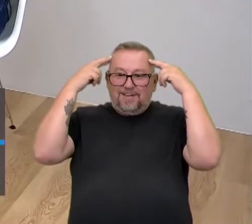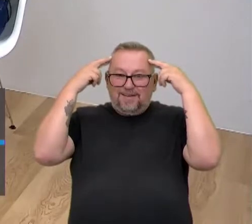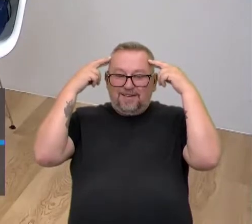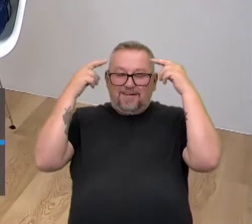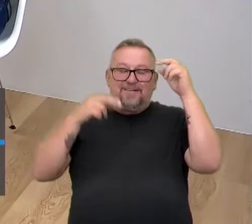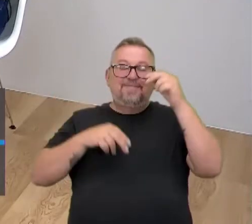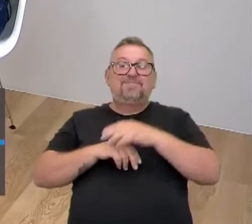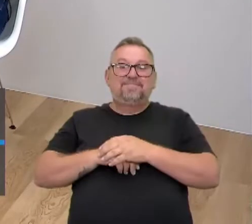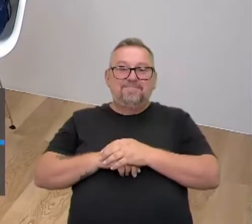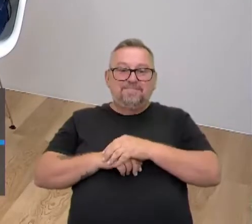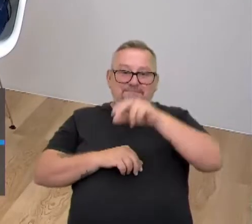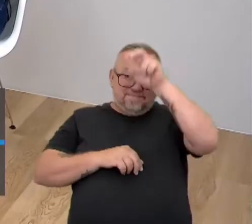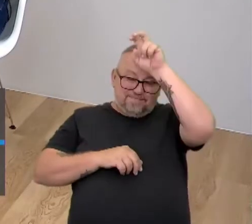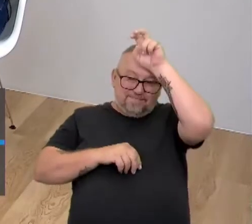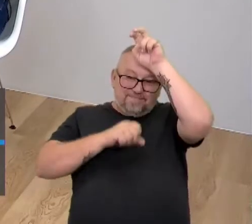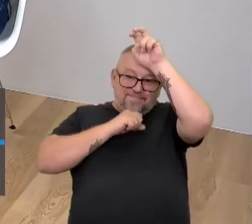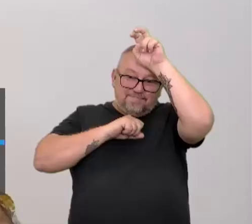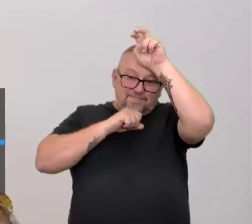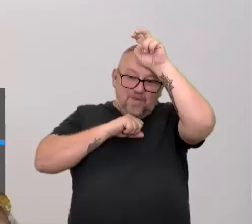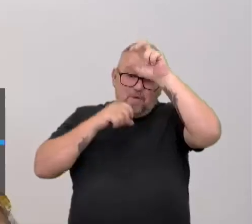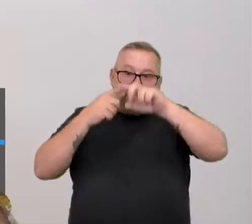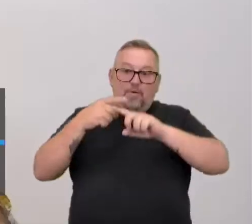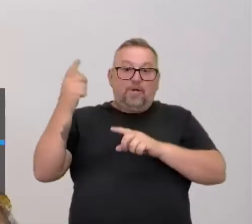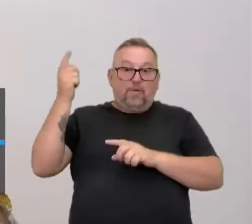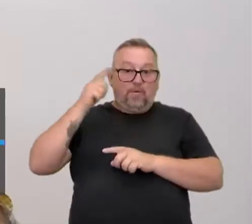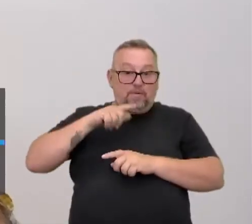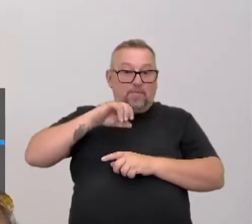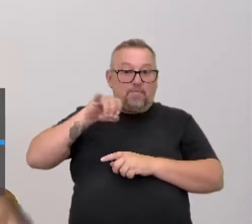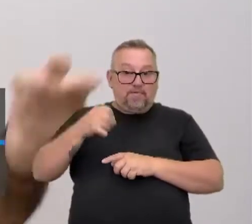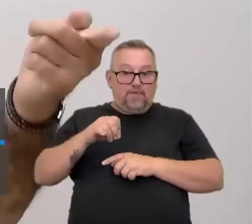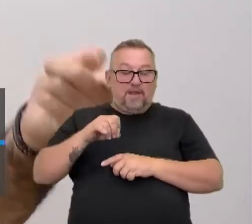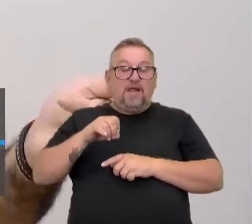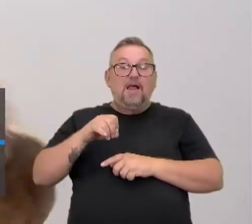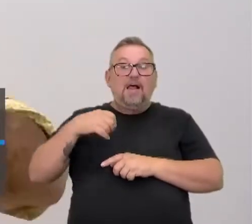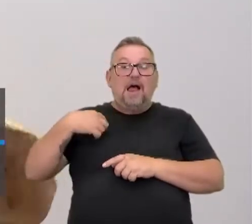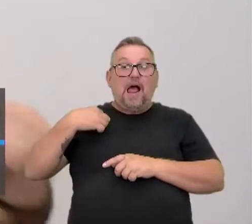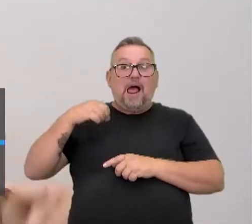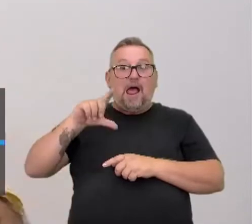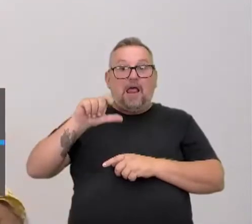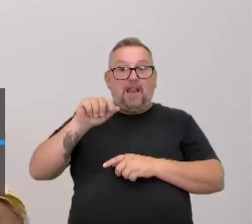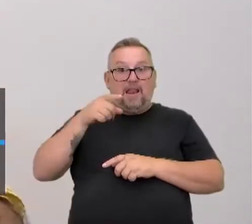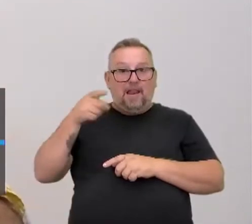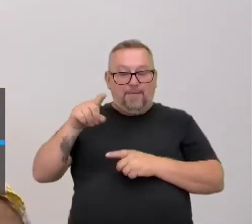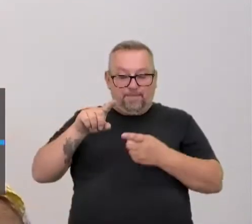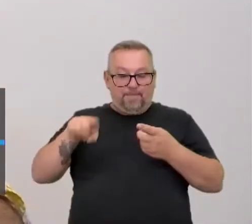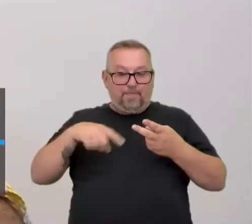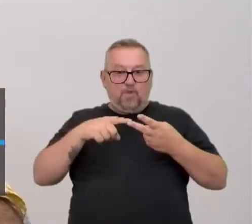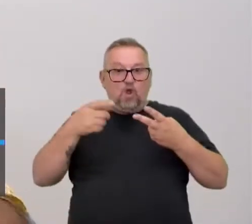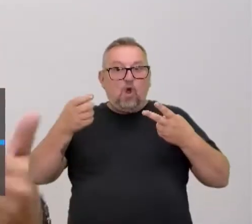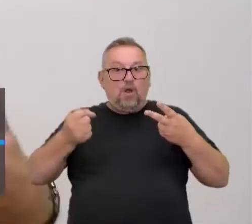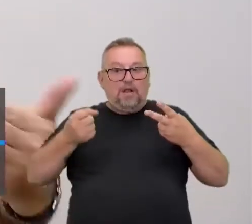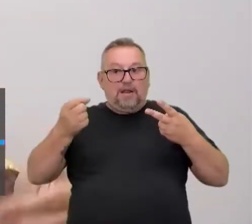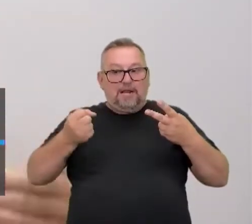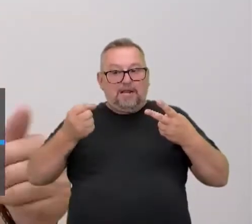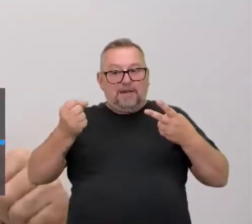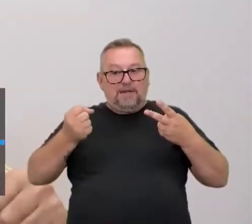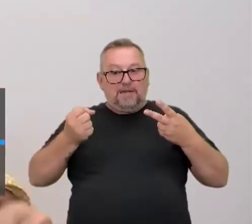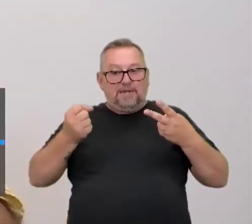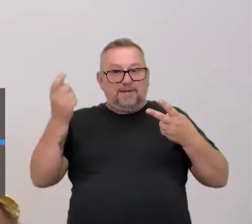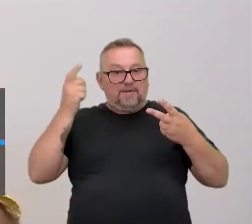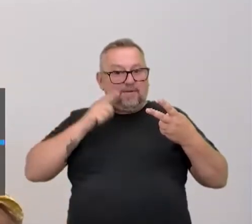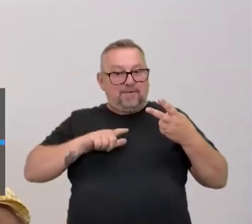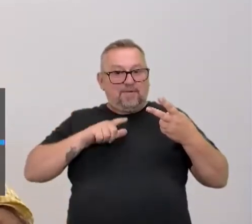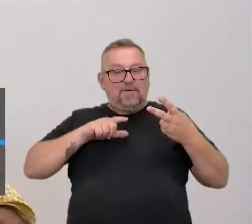bom. E porque eu posso aproveitar a lã, O leite. o leite, que é o mais importante de tudo. E quando eu não conseguir